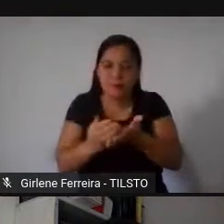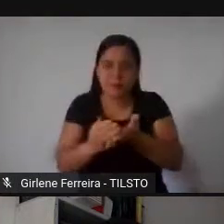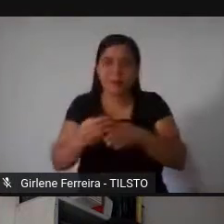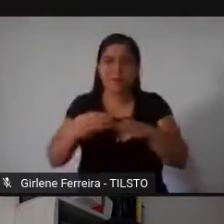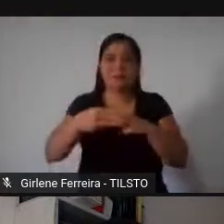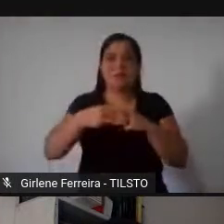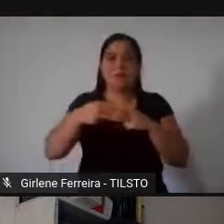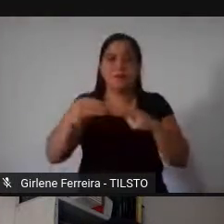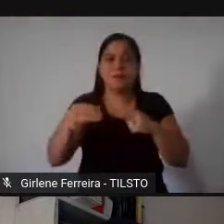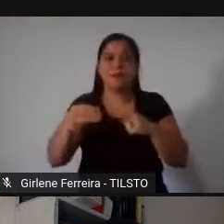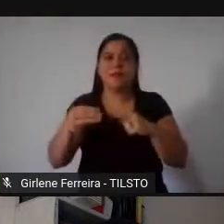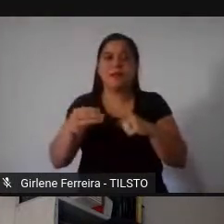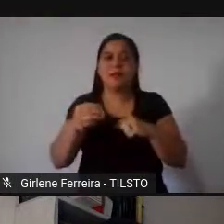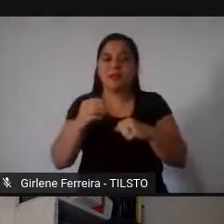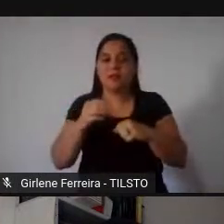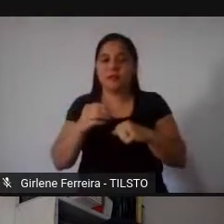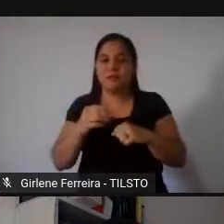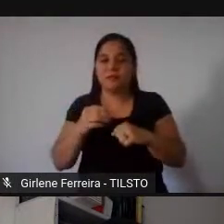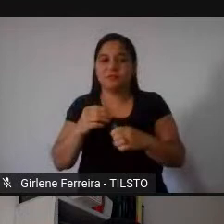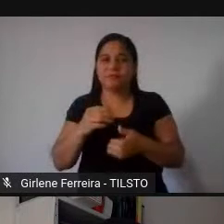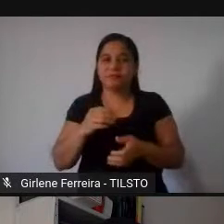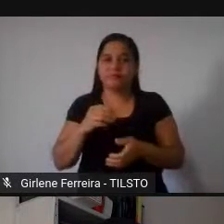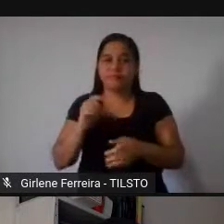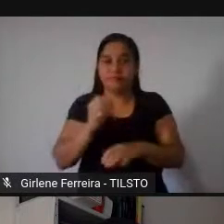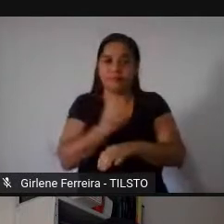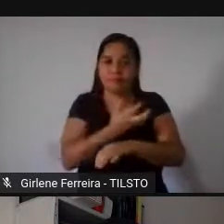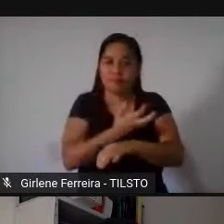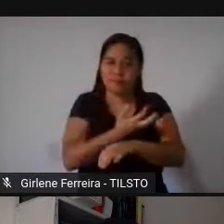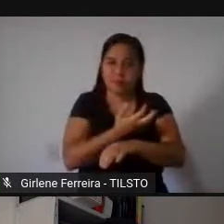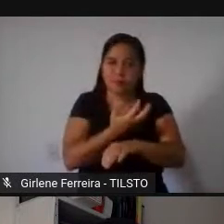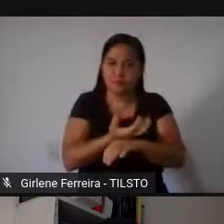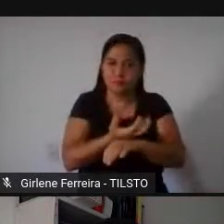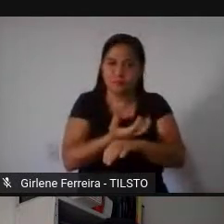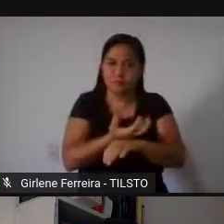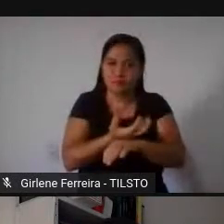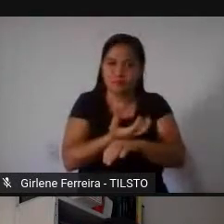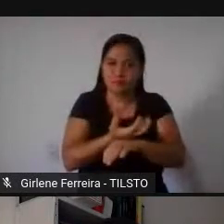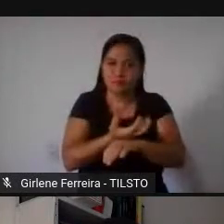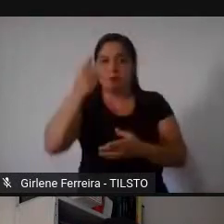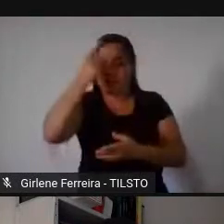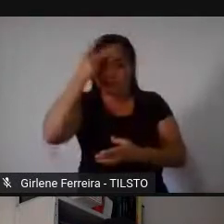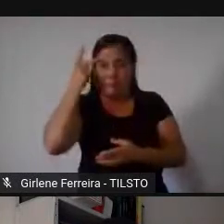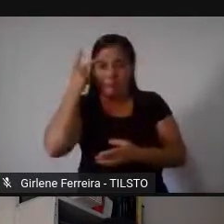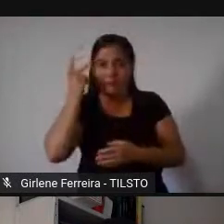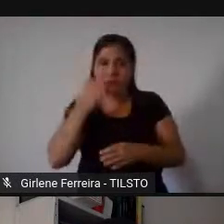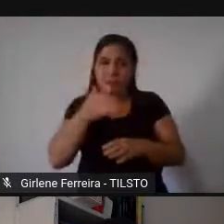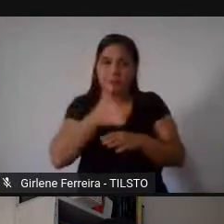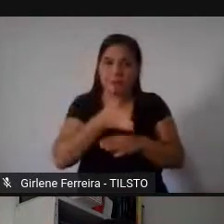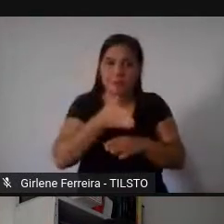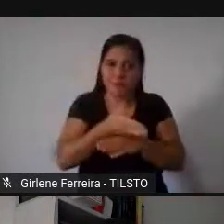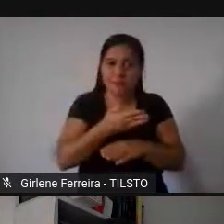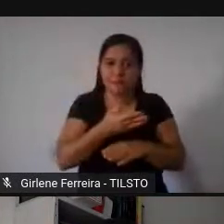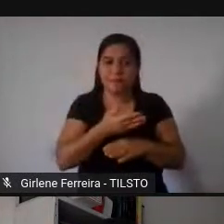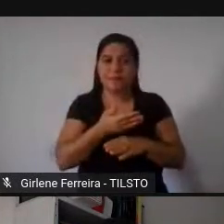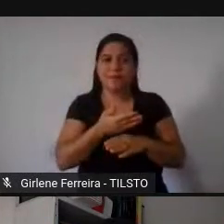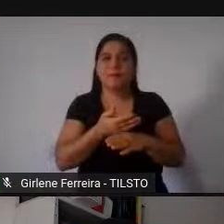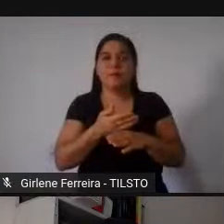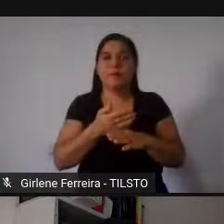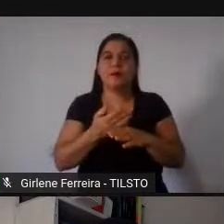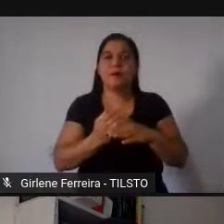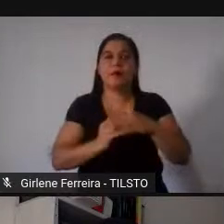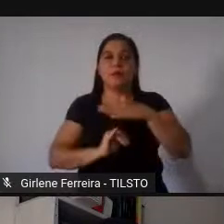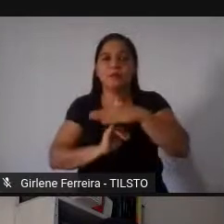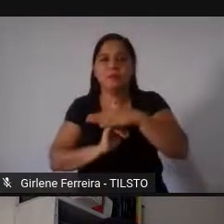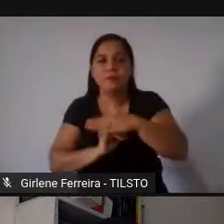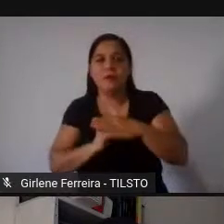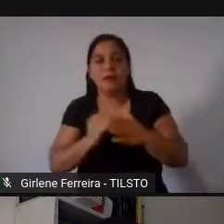é, acho que é importante comentar que quem faz essa participa das Olimpíadas Brasileiras de Matemática das Escolas Públicas, o Instituto Federal é uma escola